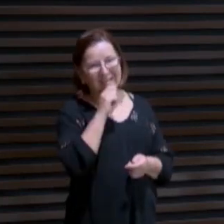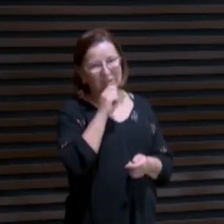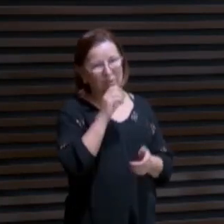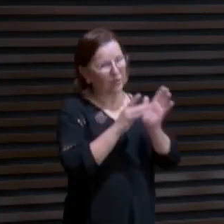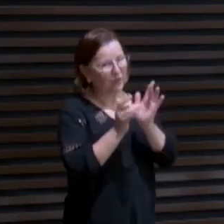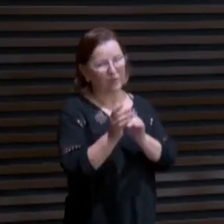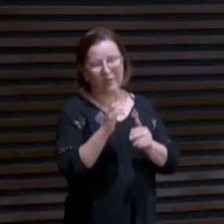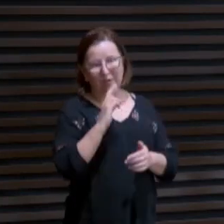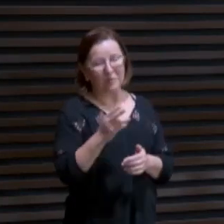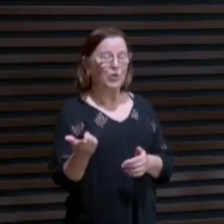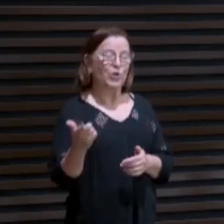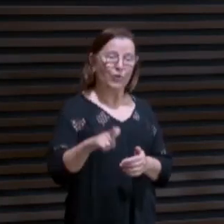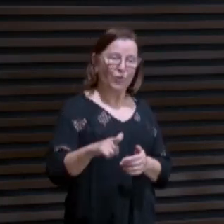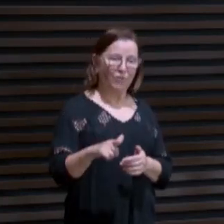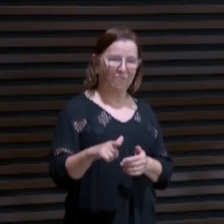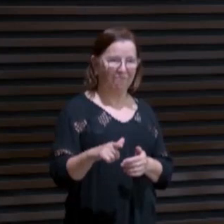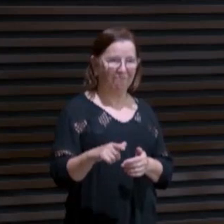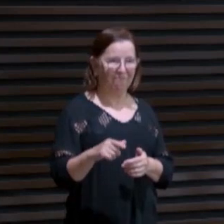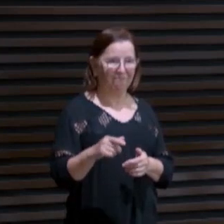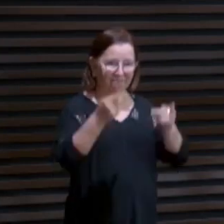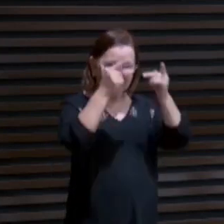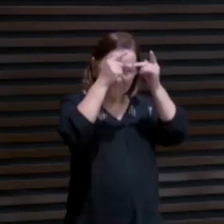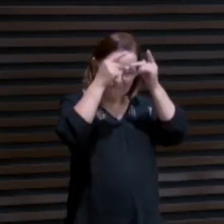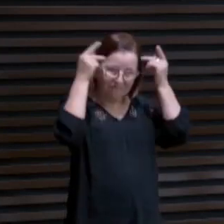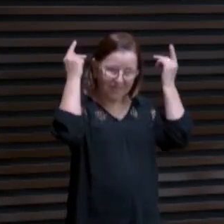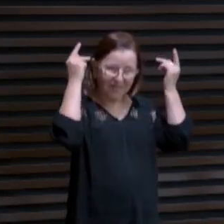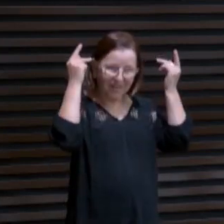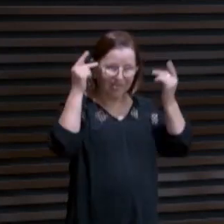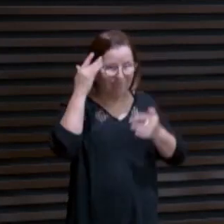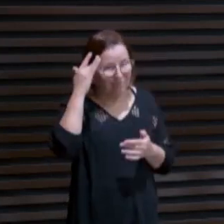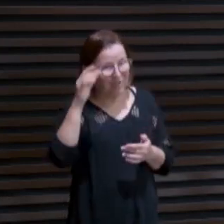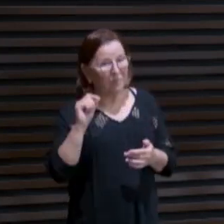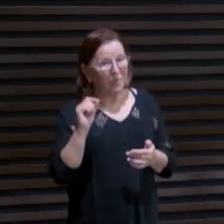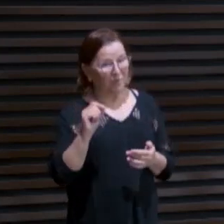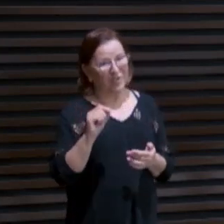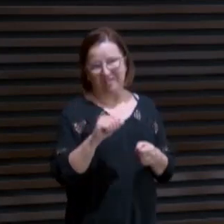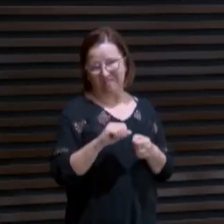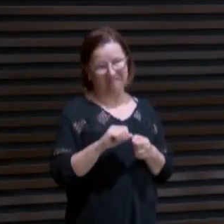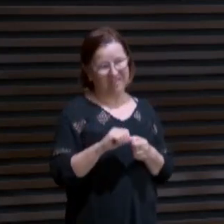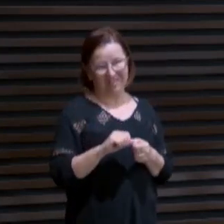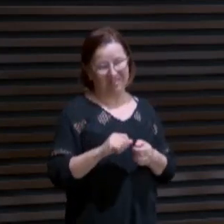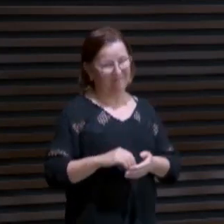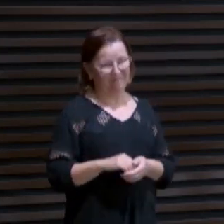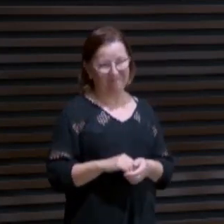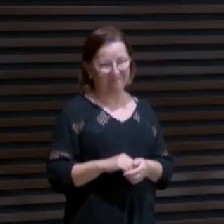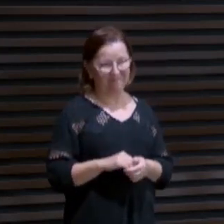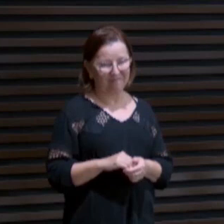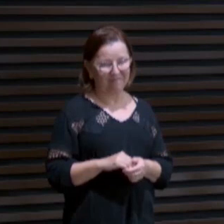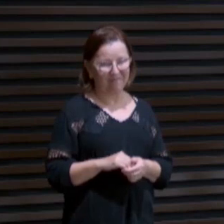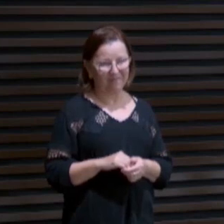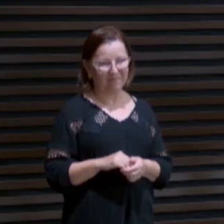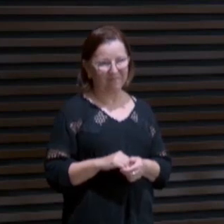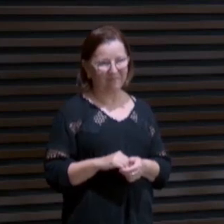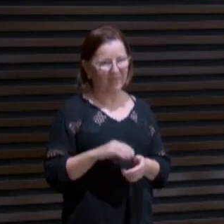Muitas pessoas, eles ficam o tempo todo patinando. E quer saber mais. E quer